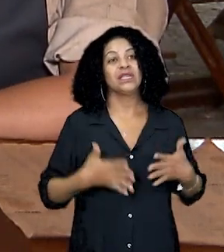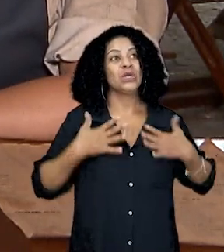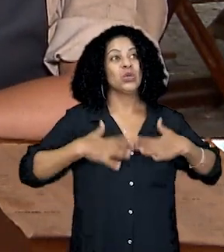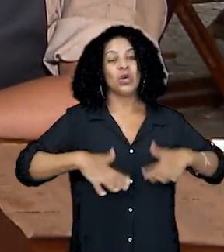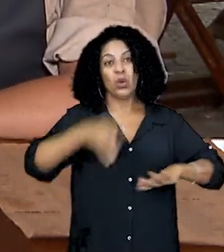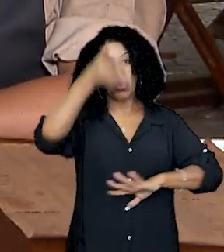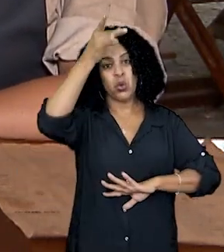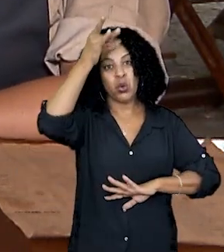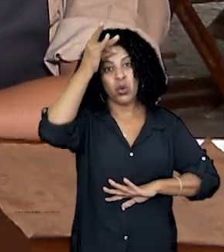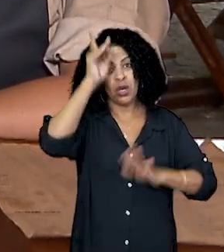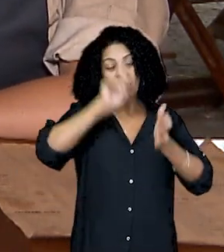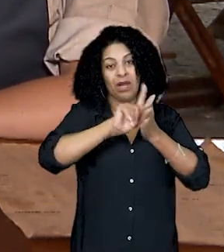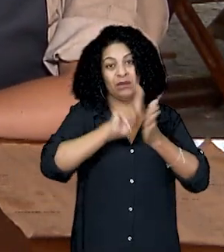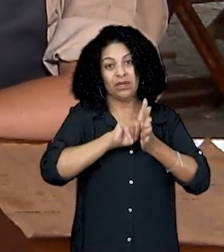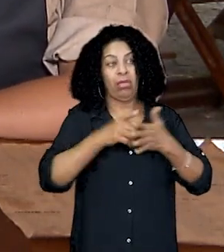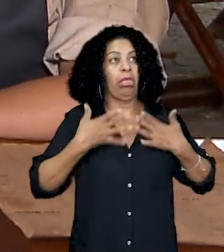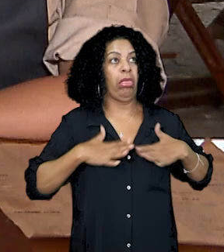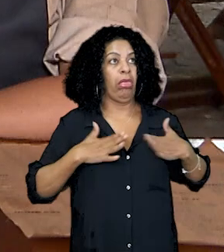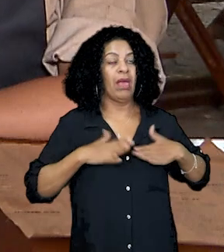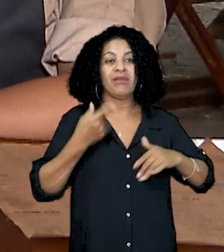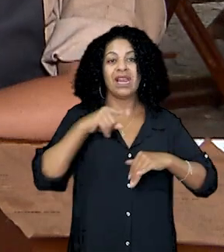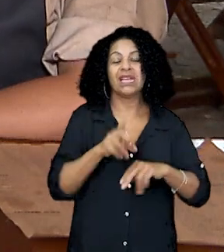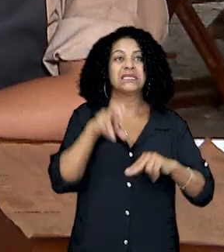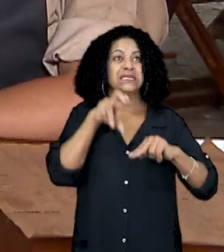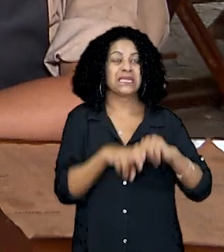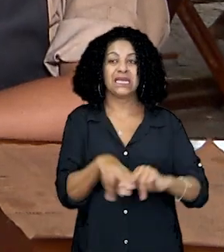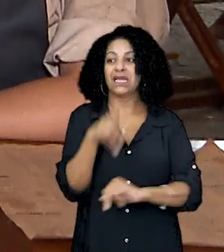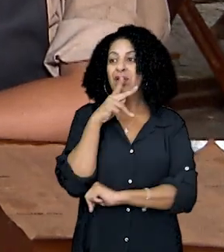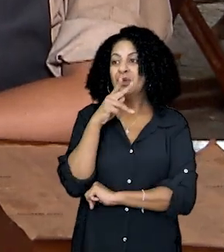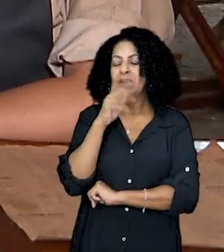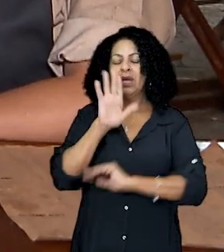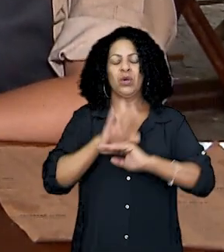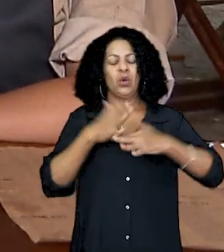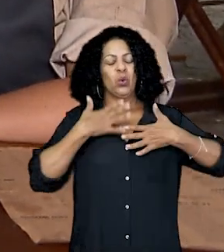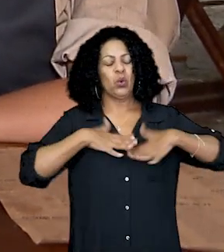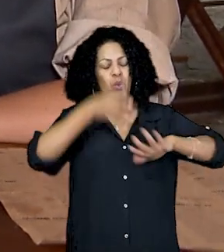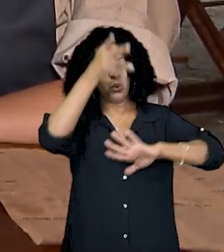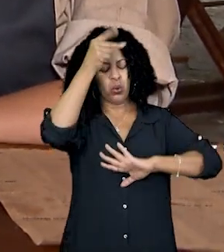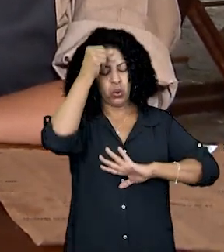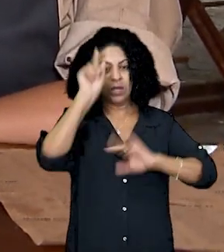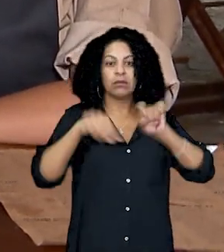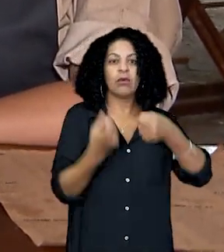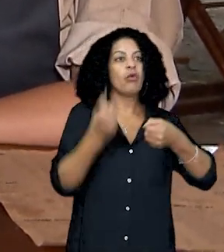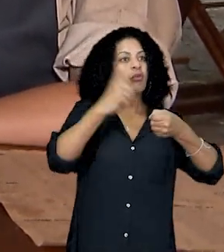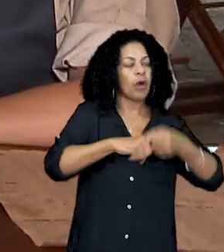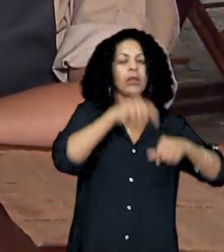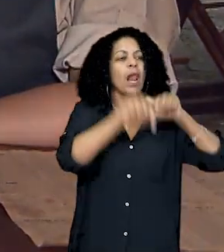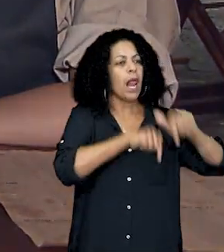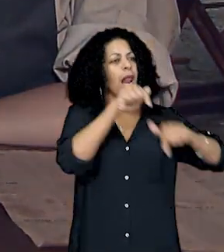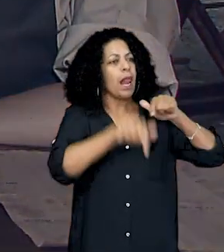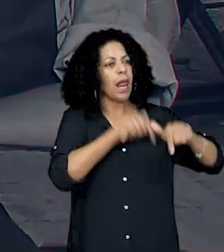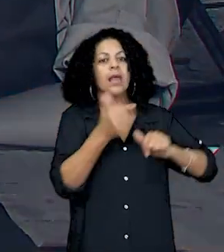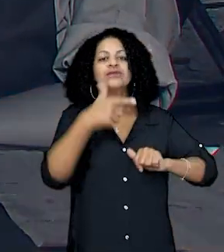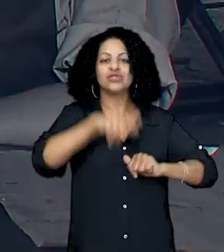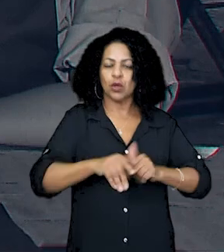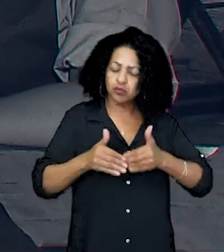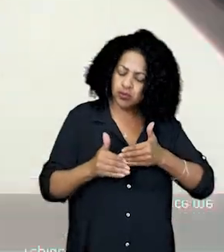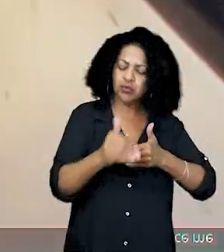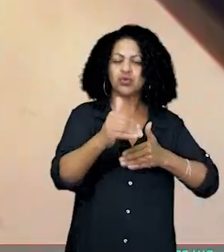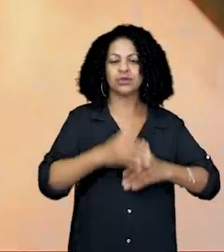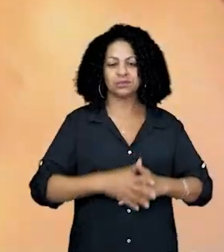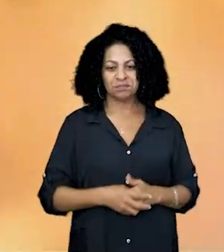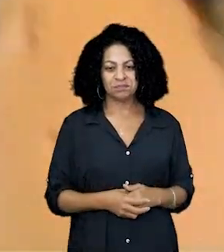um pouquinho o cansaço. Aí você vai lá, consegue sentar um pouquinho, fuma um cigarro e volta de novo para toda a